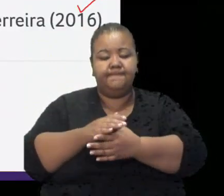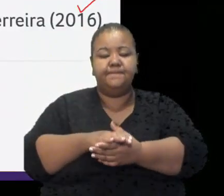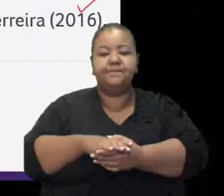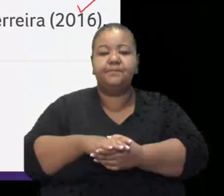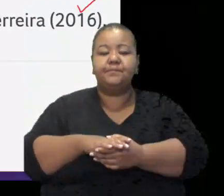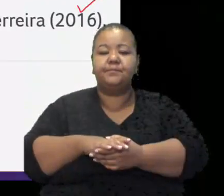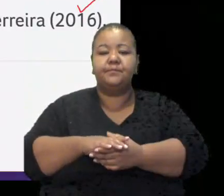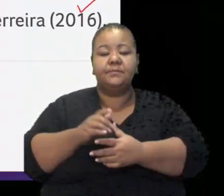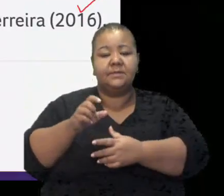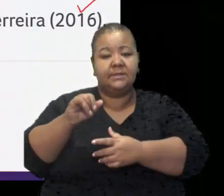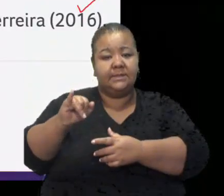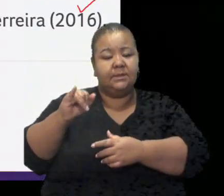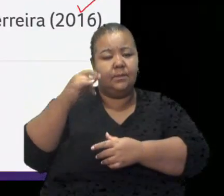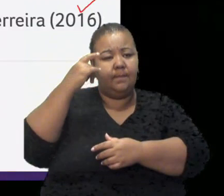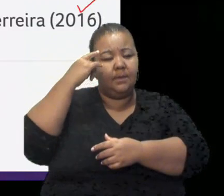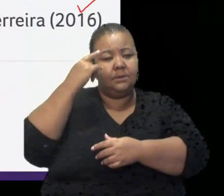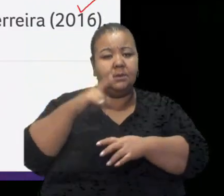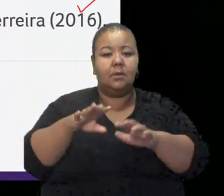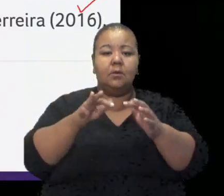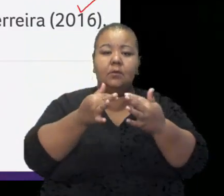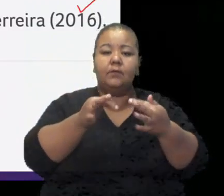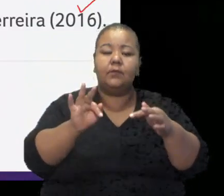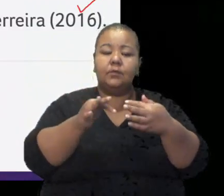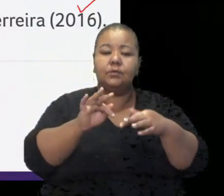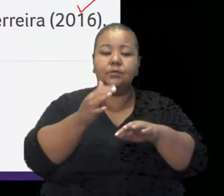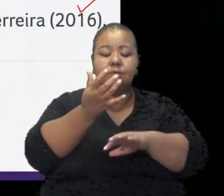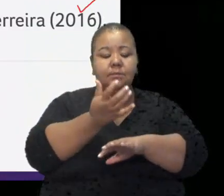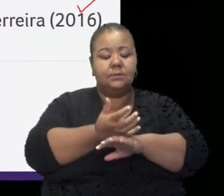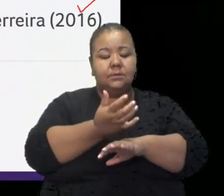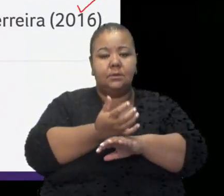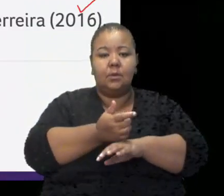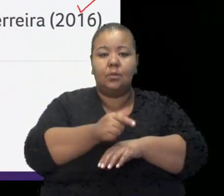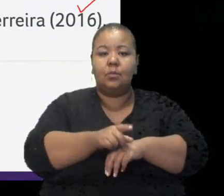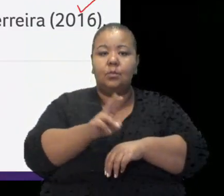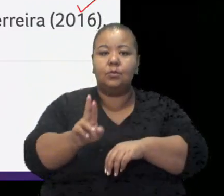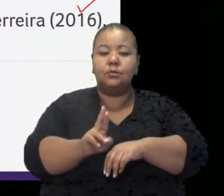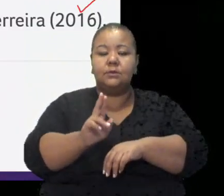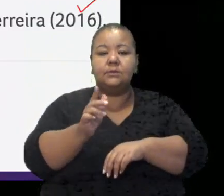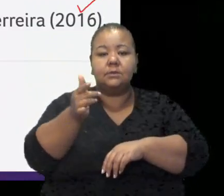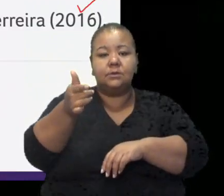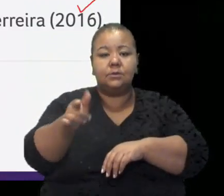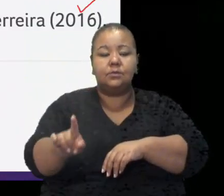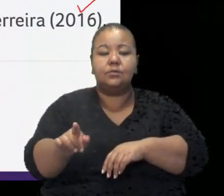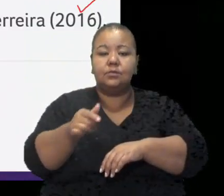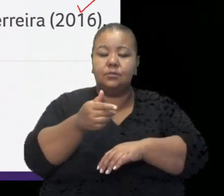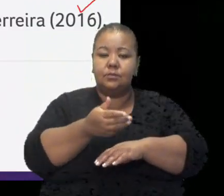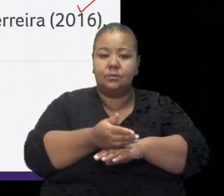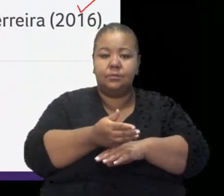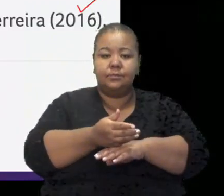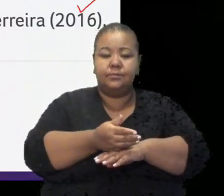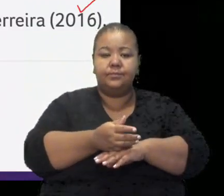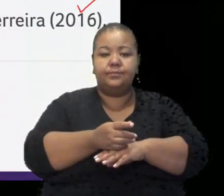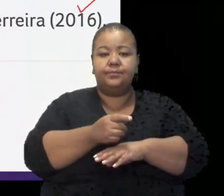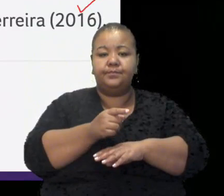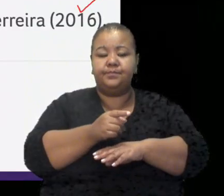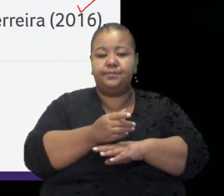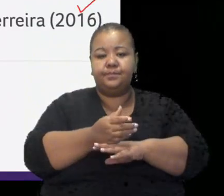comercializado. Se eu for pensar no fluxo de materiais e for usar novamente a questão